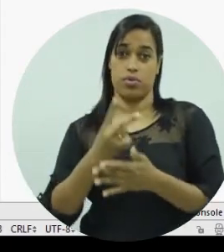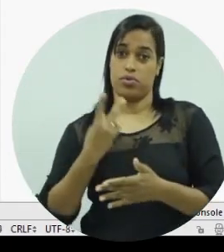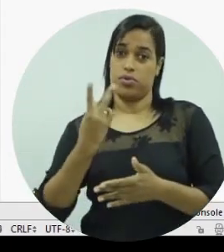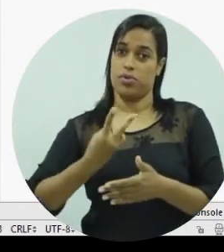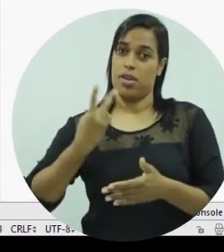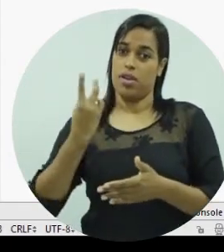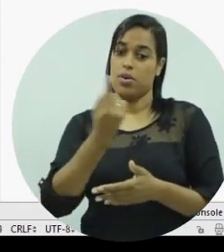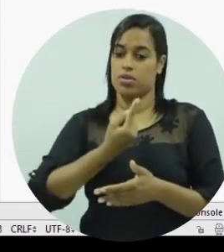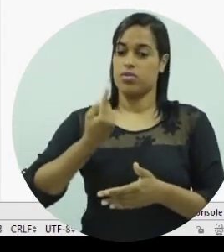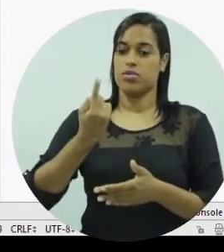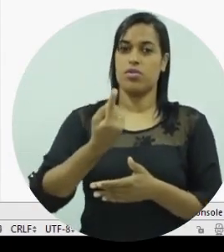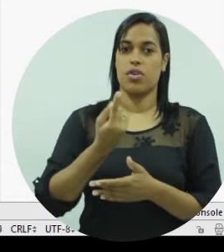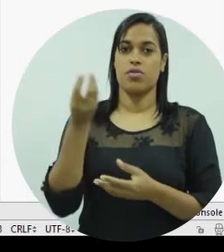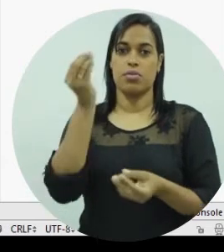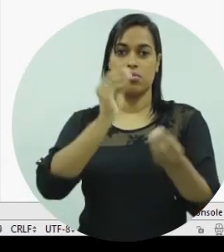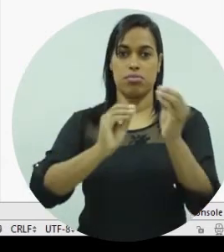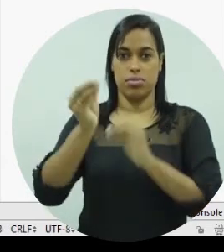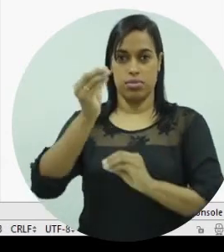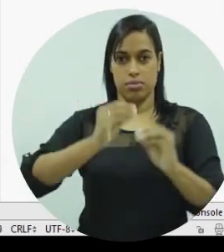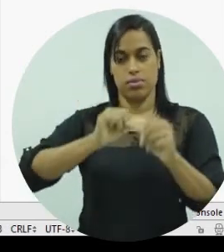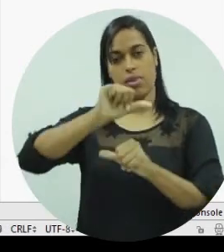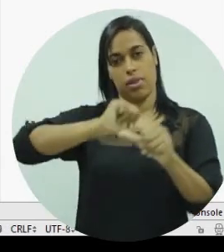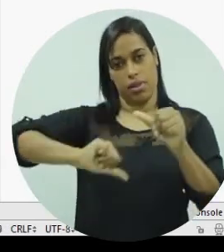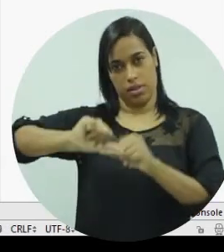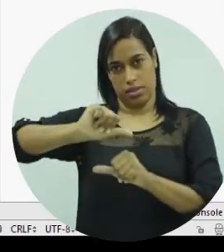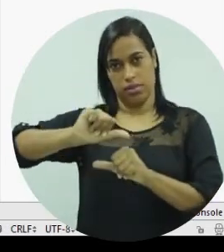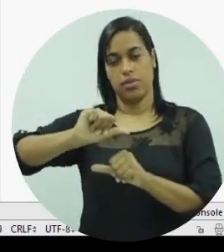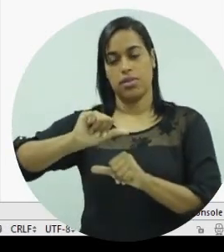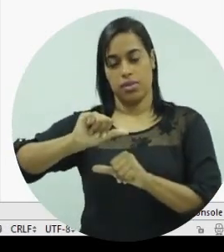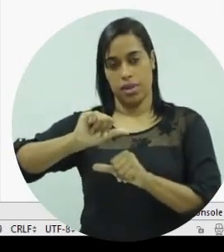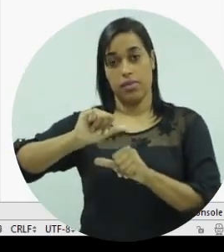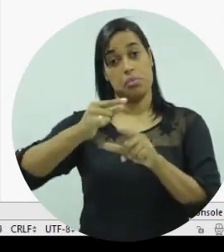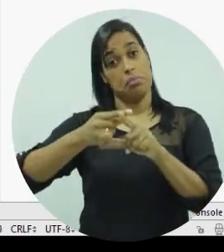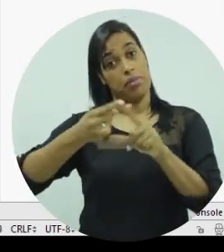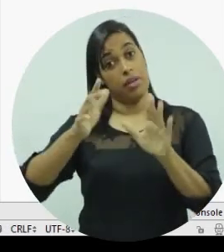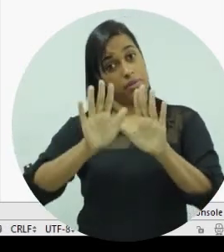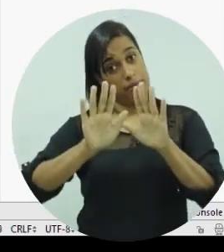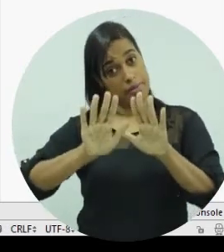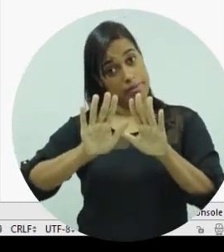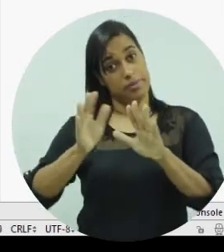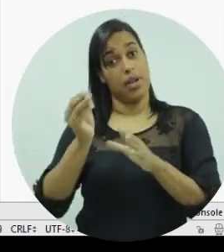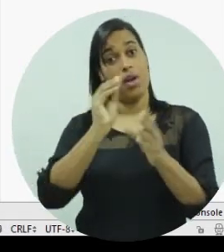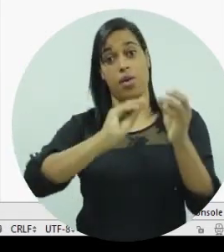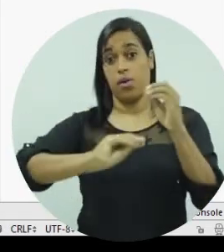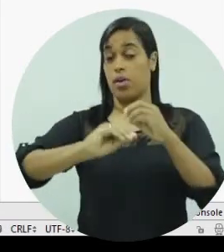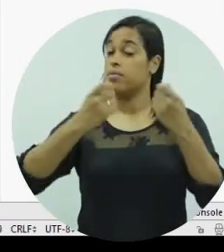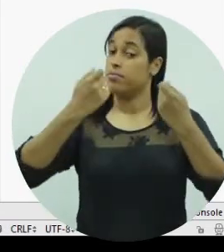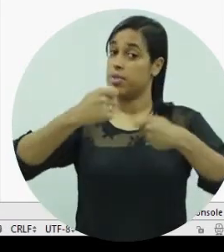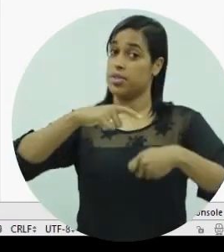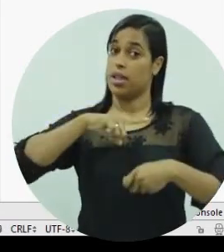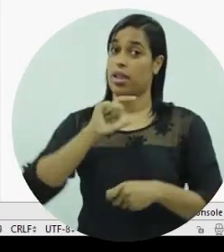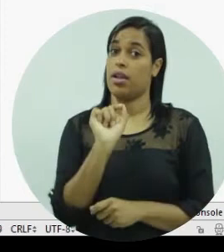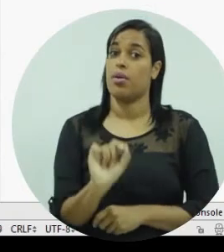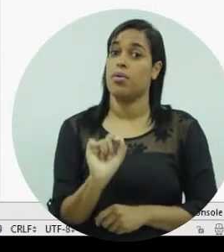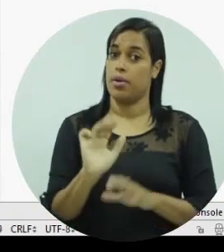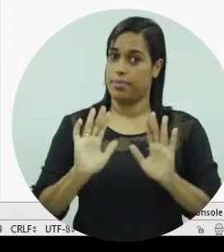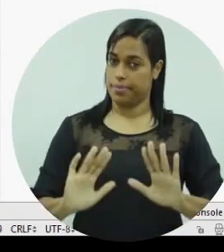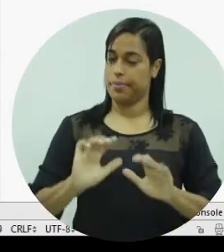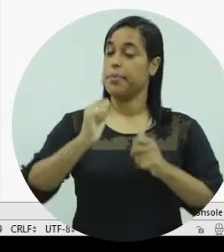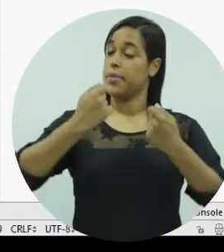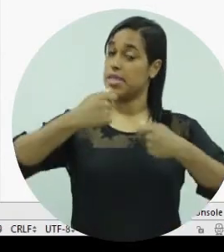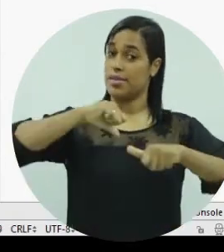que vamos colocando nas variáveis. Mas para poder colocar, a gente precisa ter